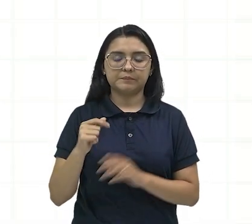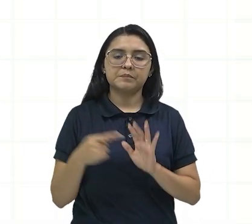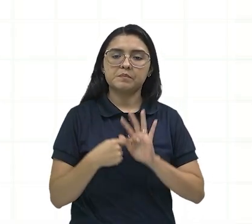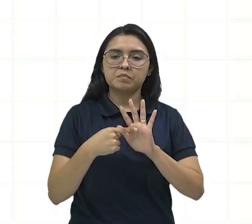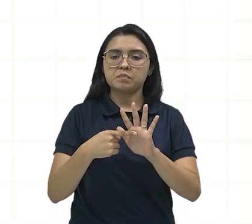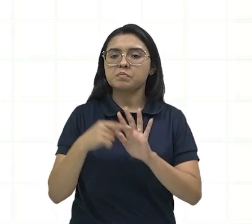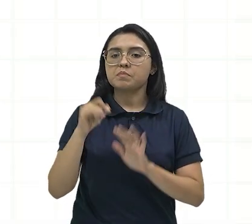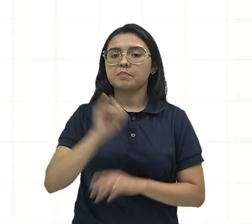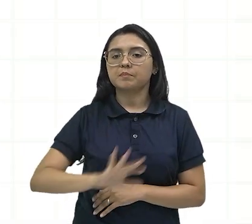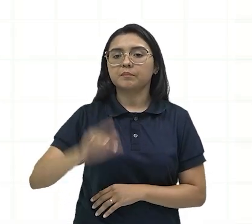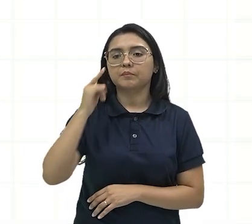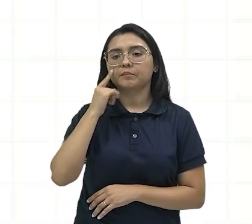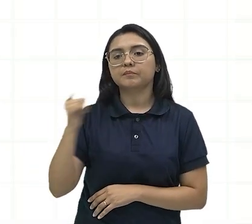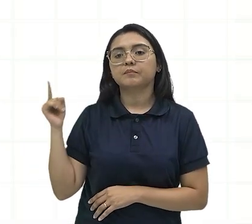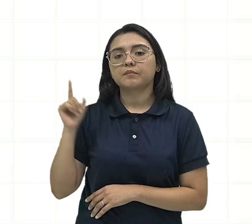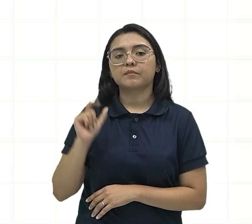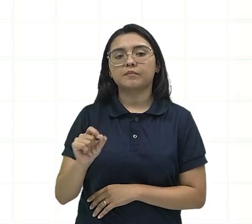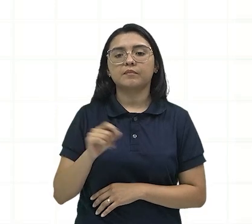temos